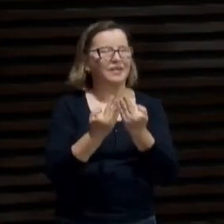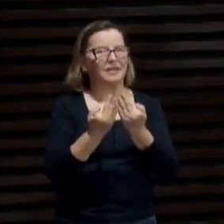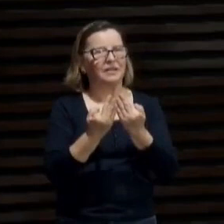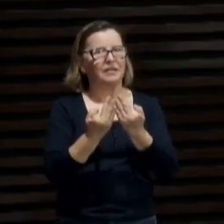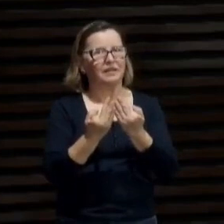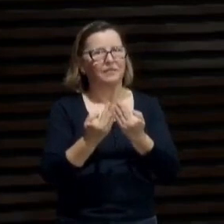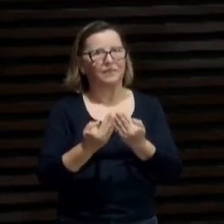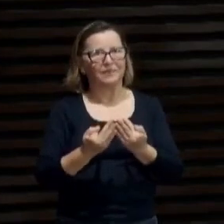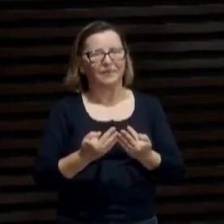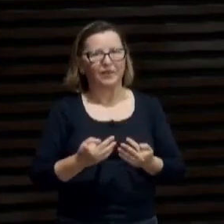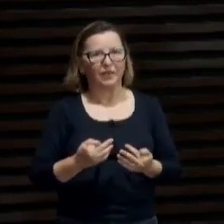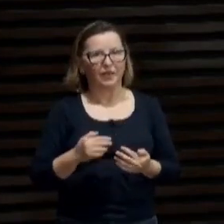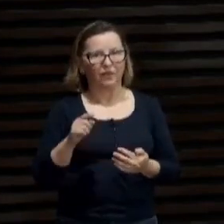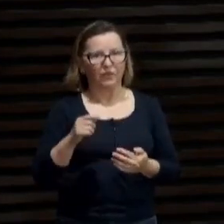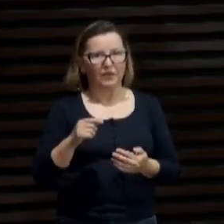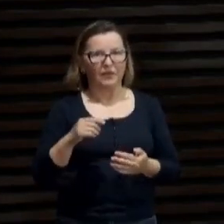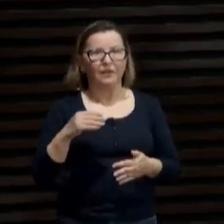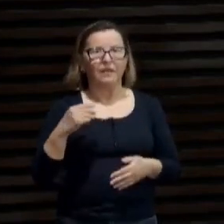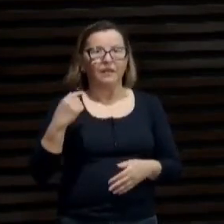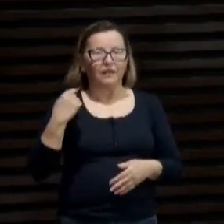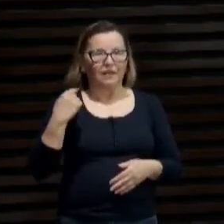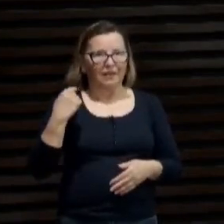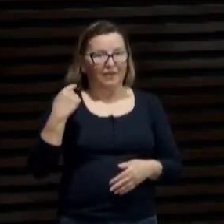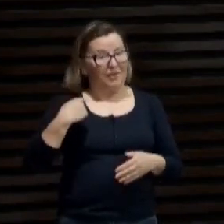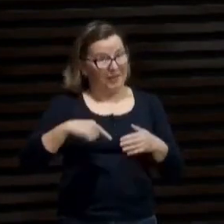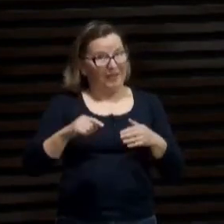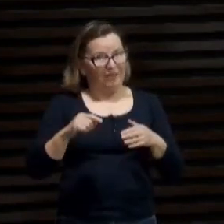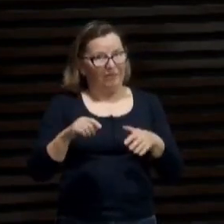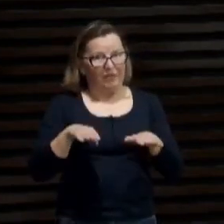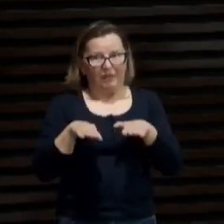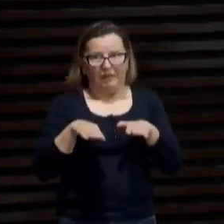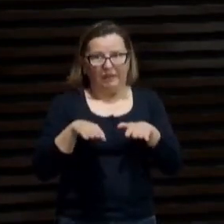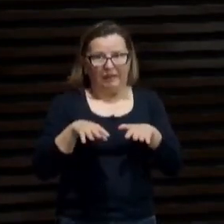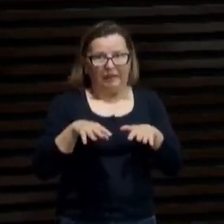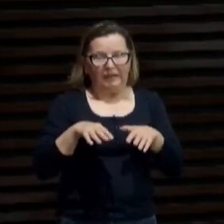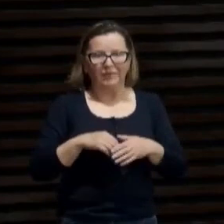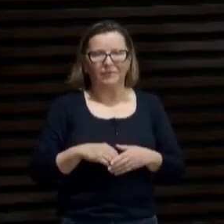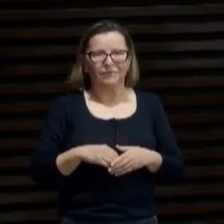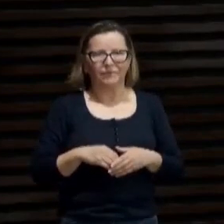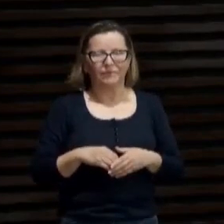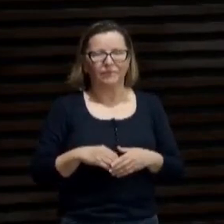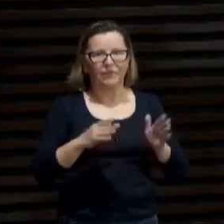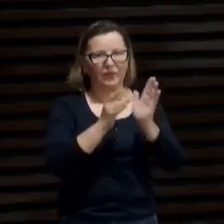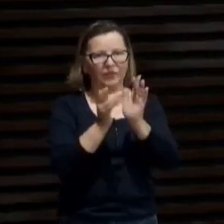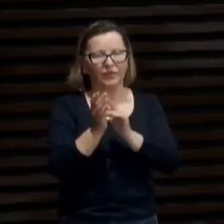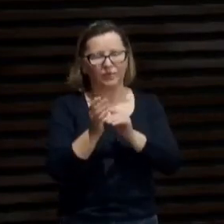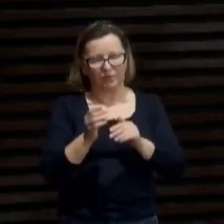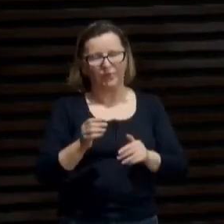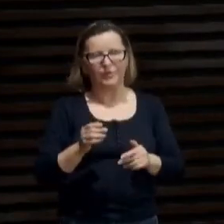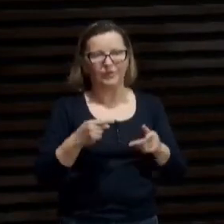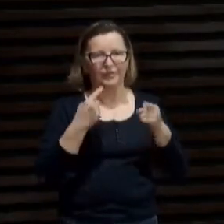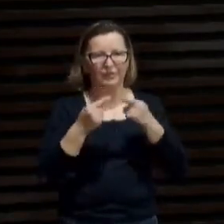hoje eu quero trazer a palavra aqui, você vai tremendo. Jesus está dizendo, o que Jesus está fazendo aqui é mais ou menos chegar para você e falar assim,